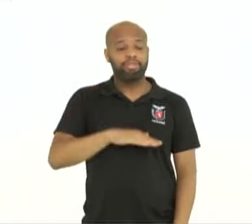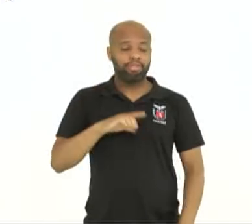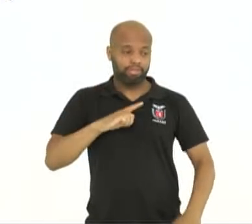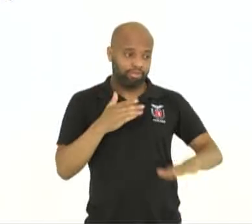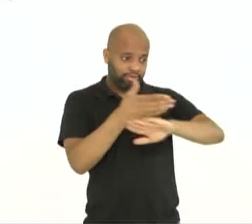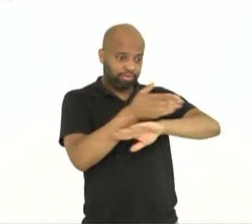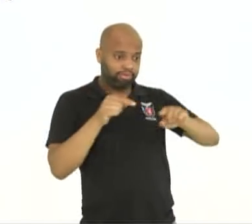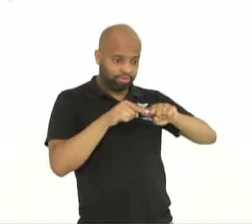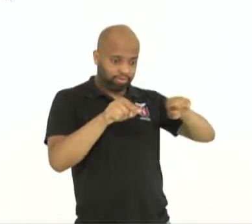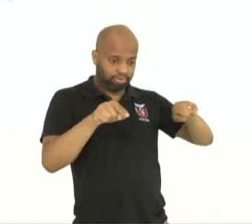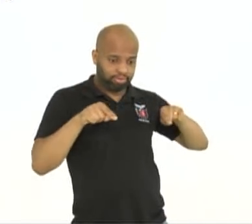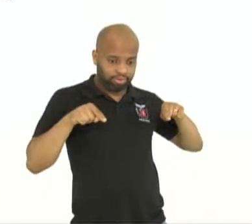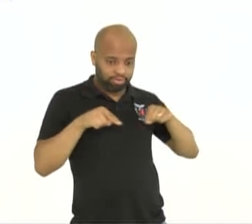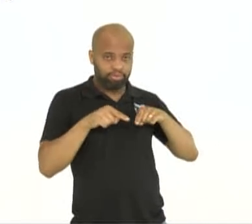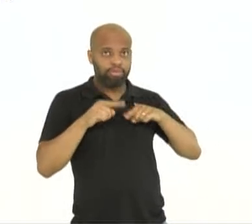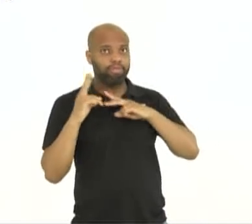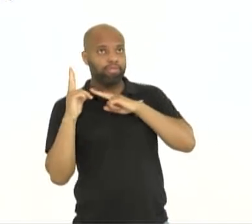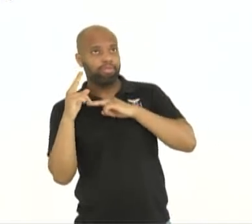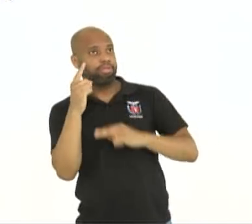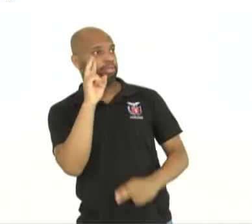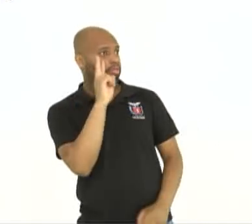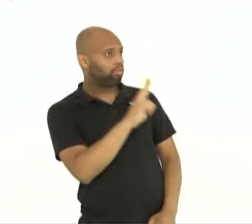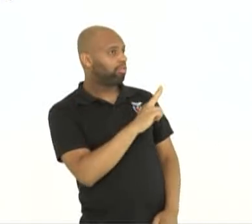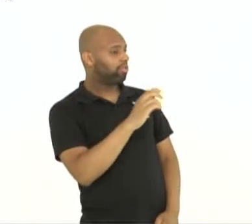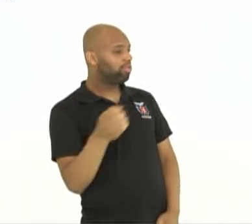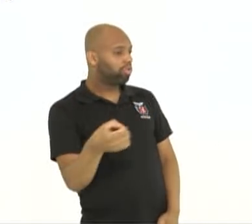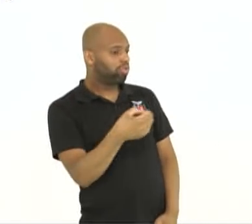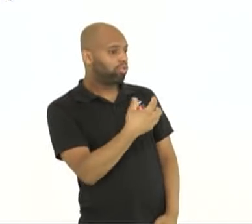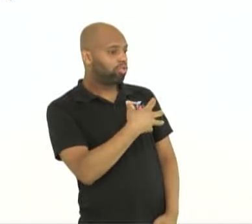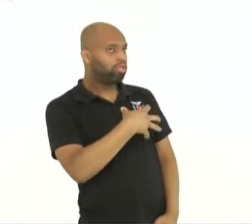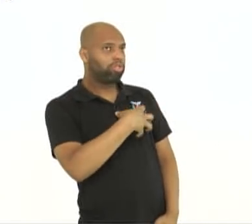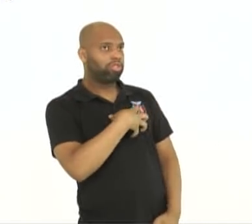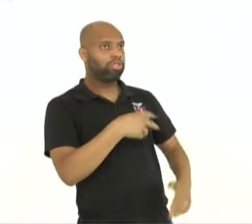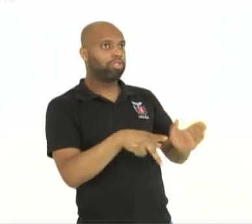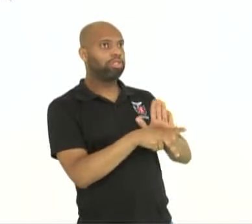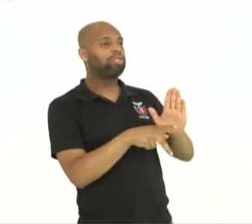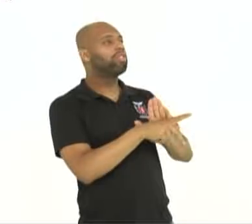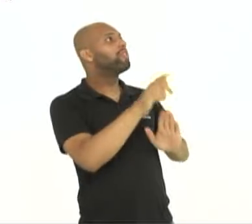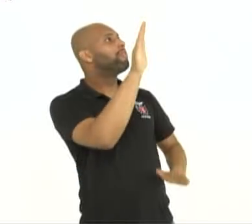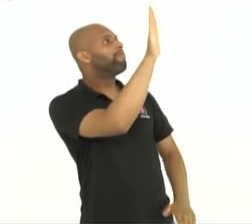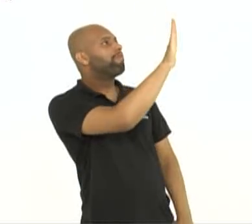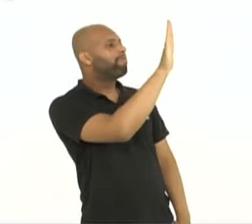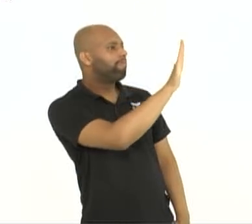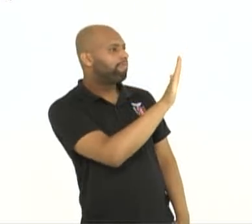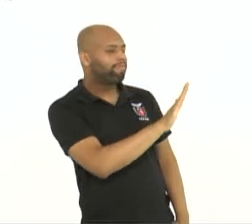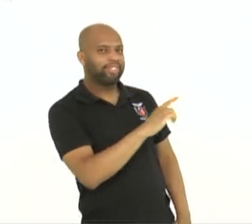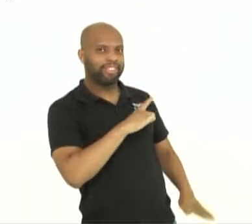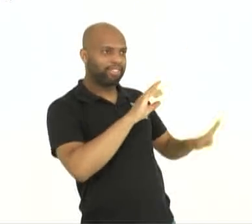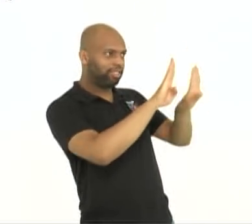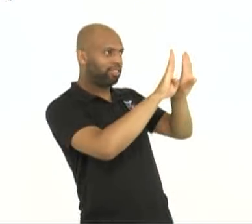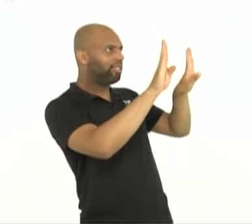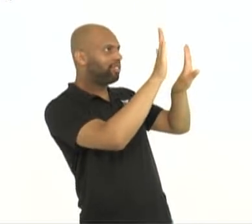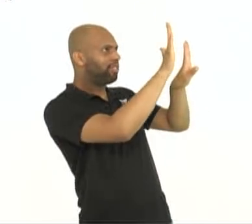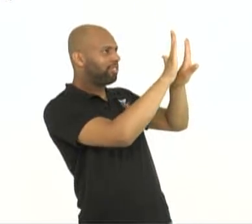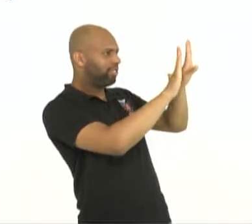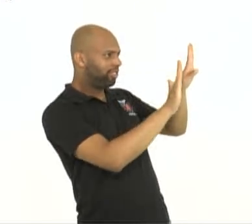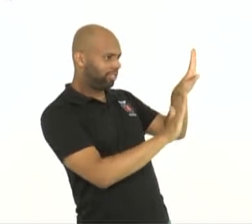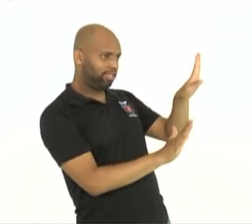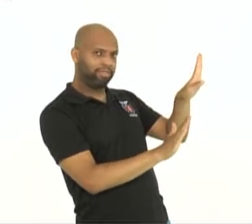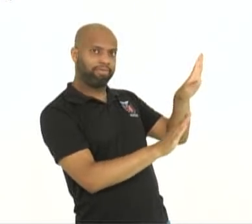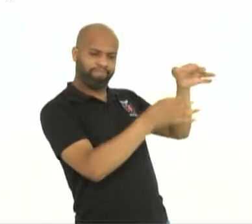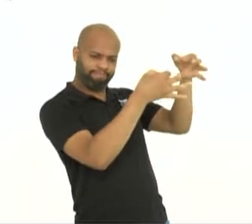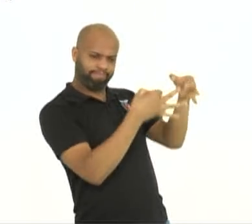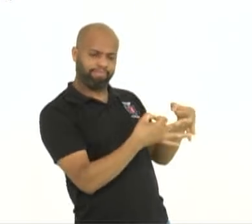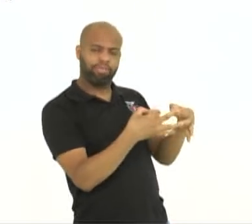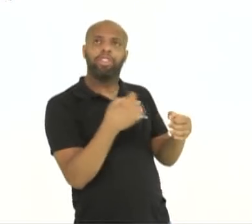viu a mancha de cimento novo na parede, brutal, incompreensível. Para que o Senhor fez isso?